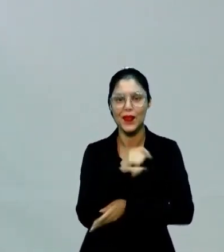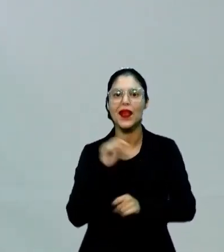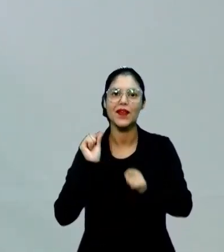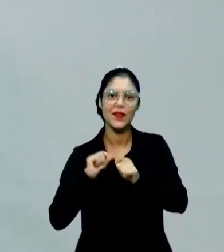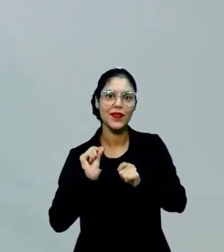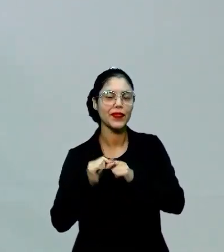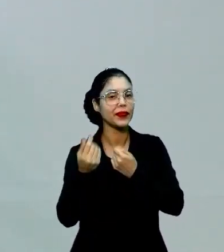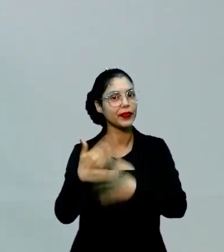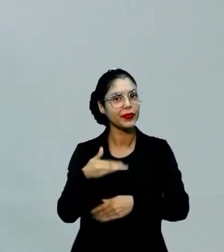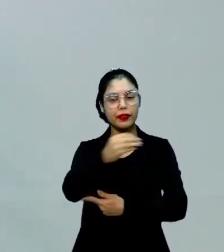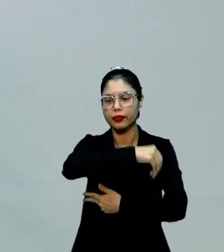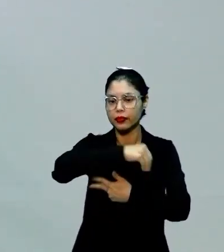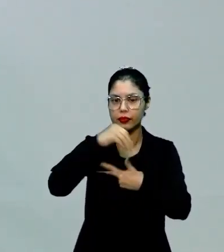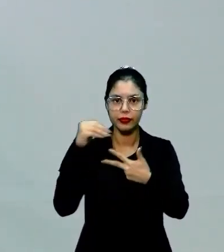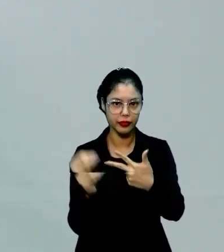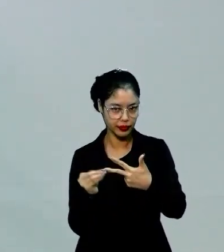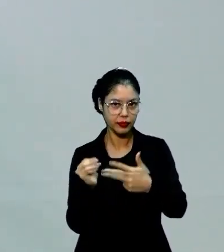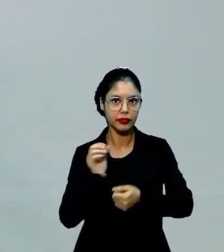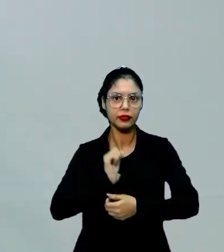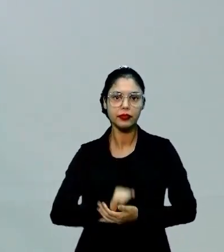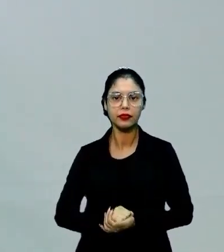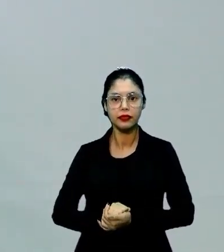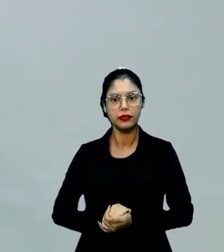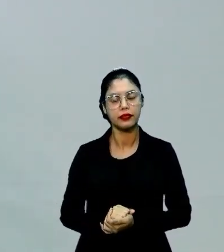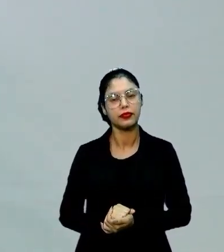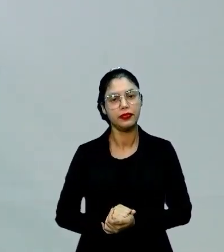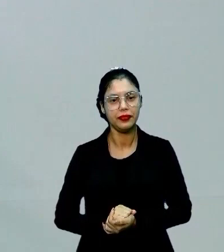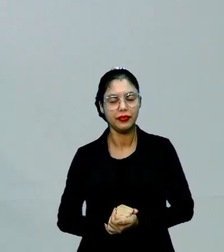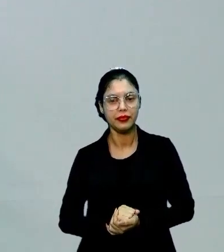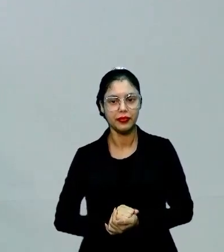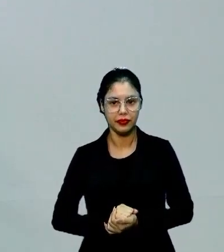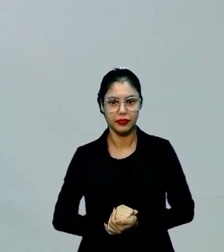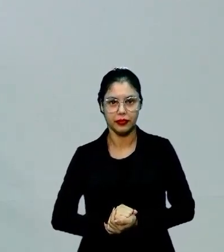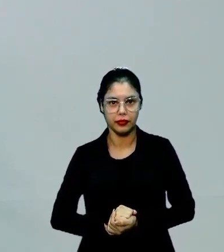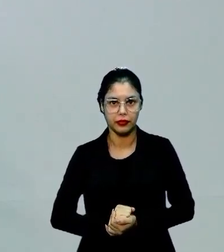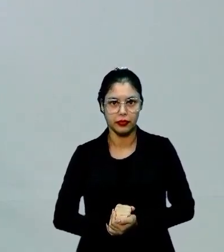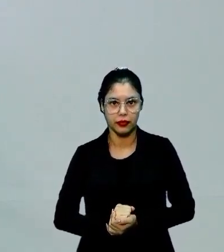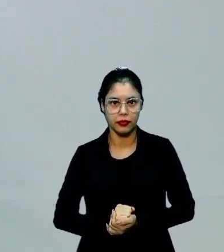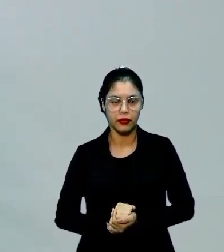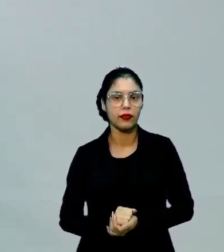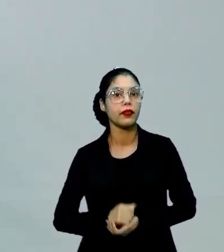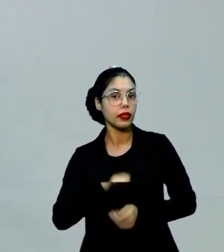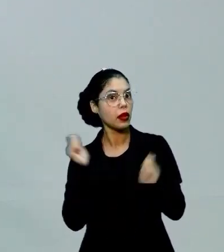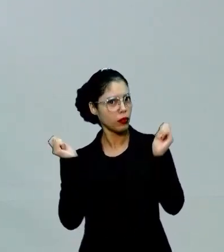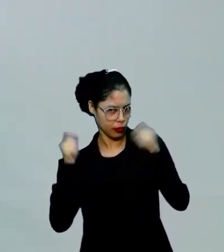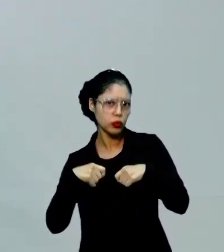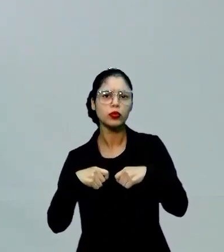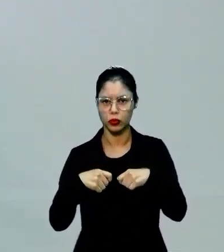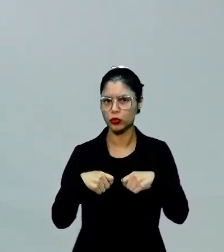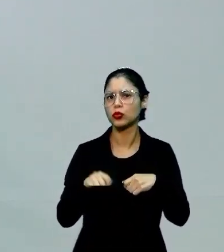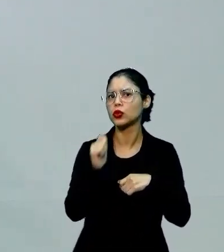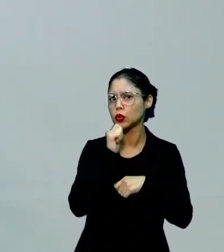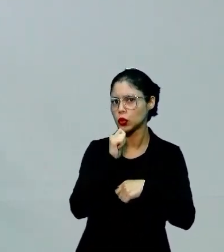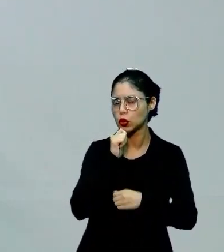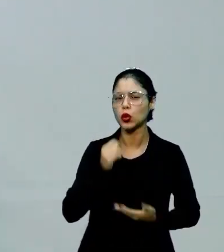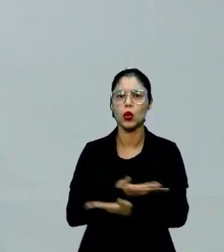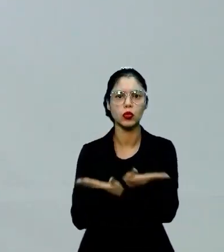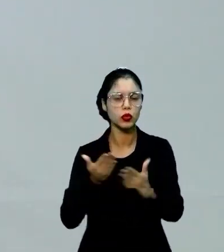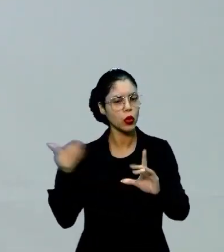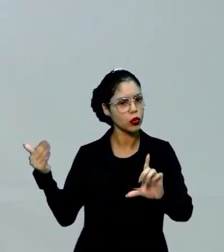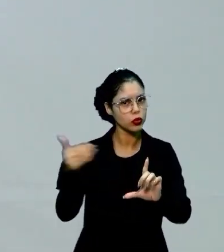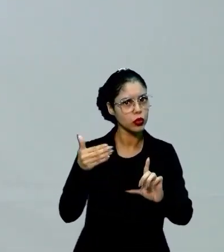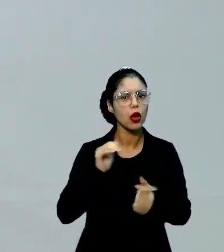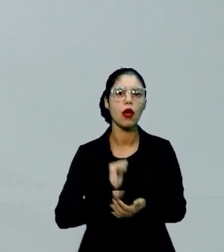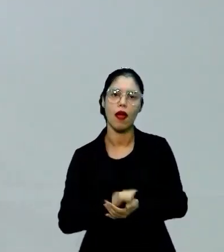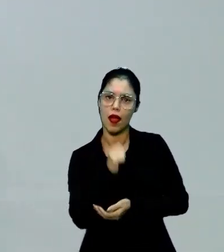ao Exame Nacional do Ensino Médio, que é o Enem, que irá possibilitar o seu